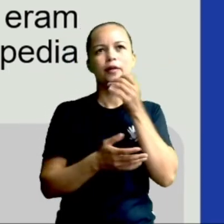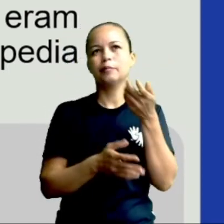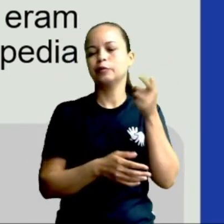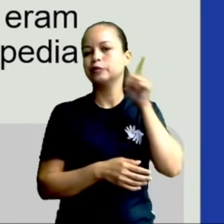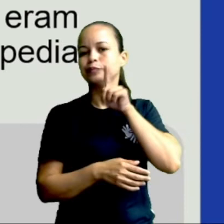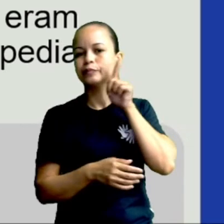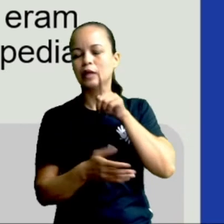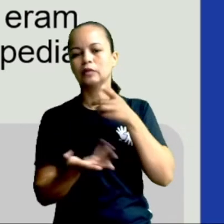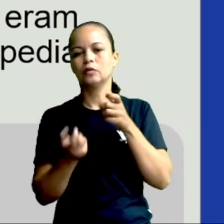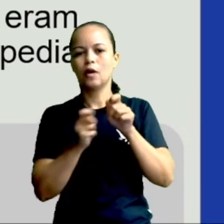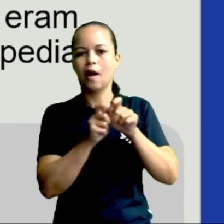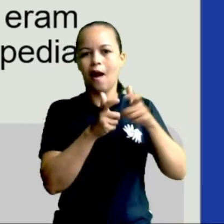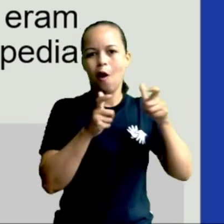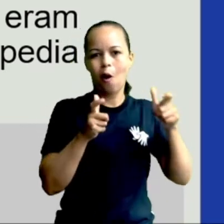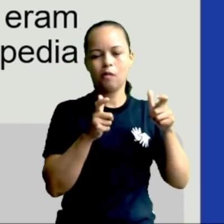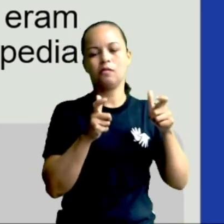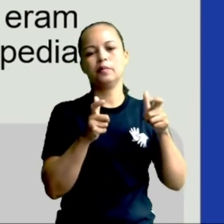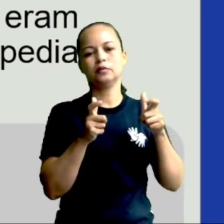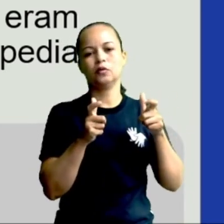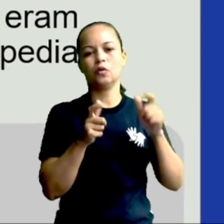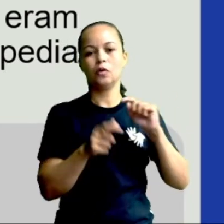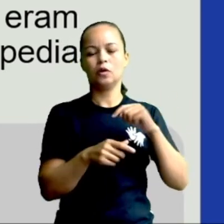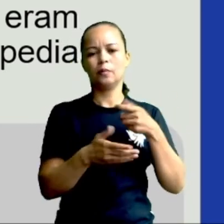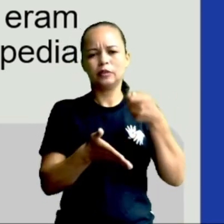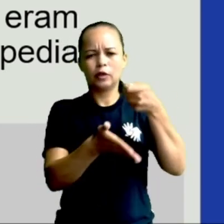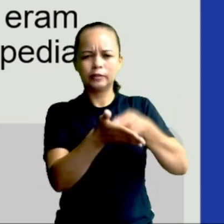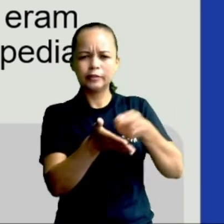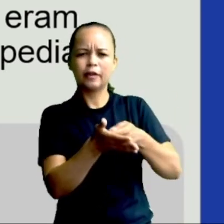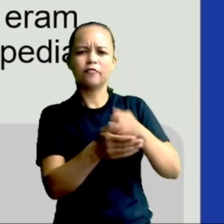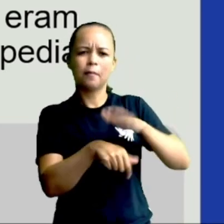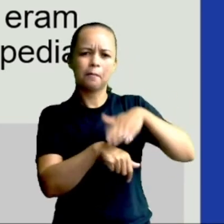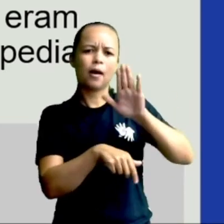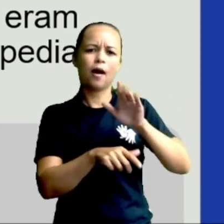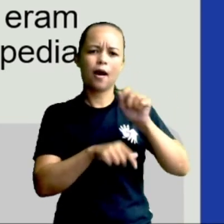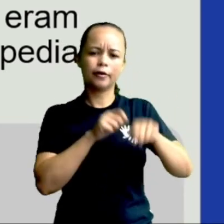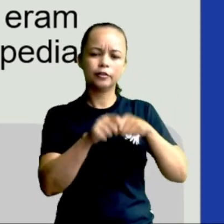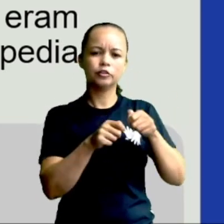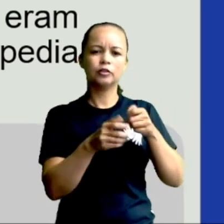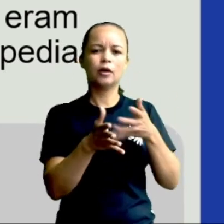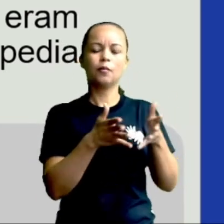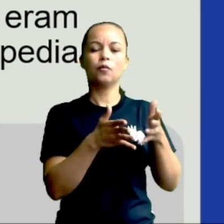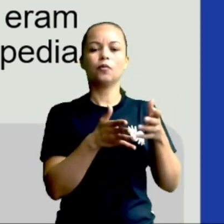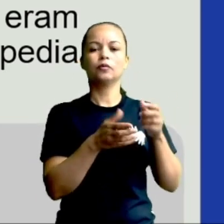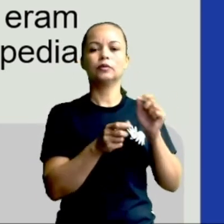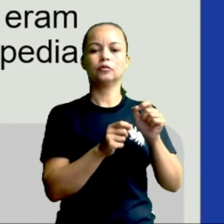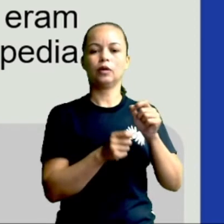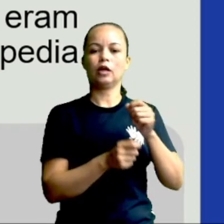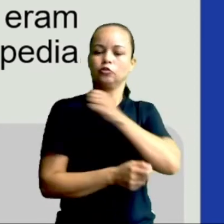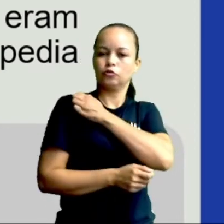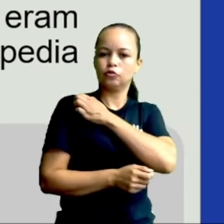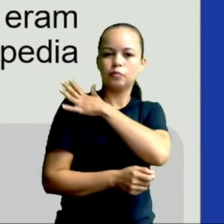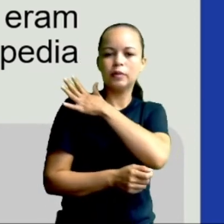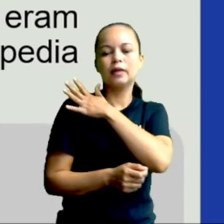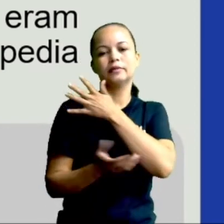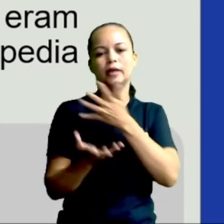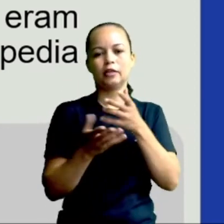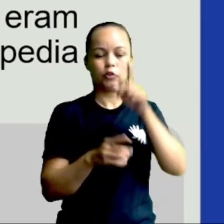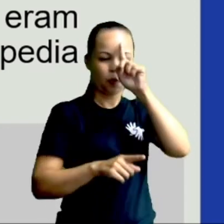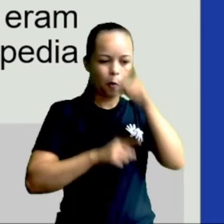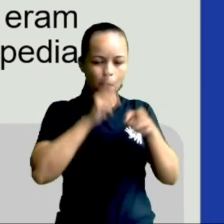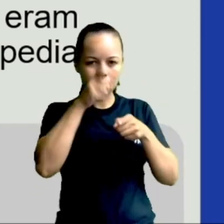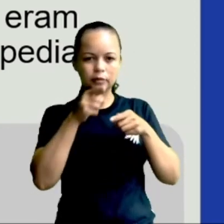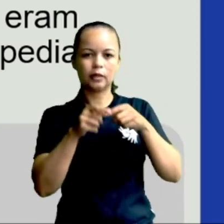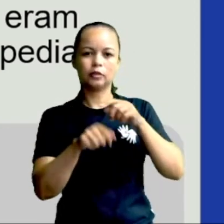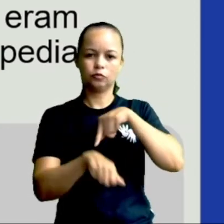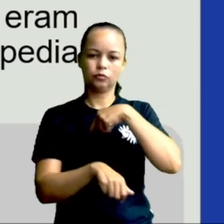Unidos, aumentou. A gente passou a dever muito mais por causa dos gastos dos militares comandando o